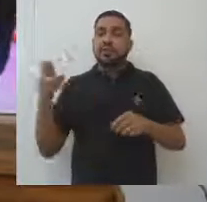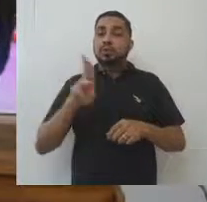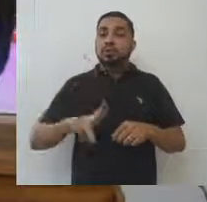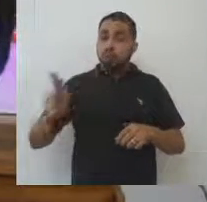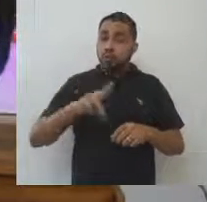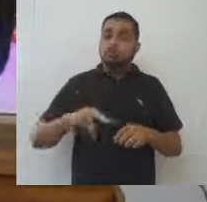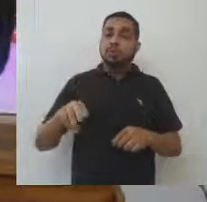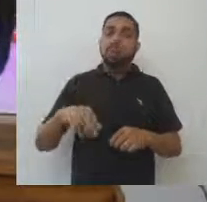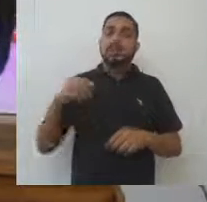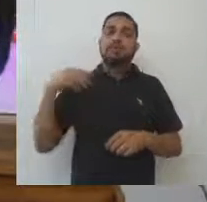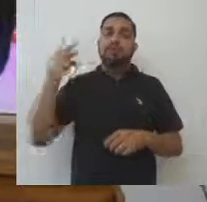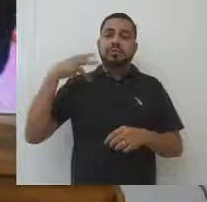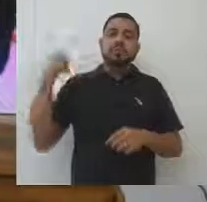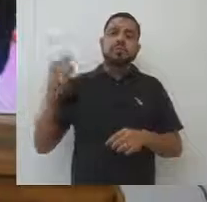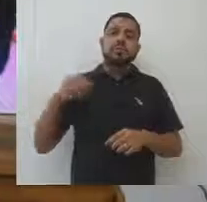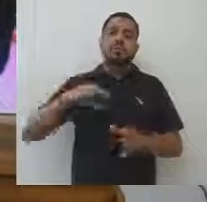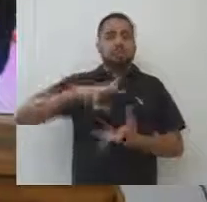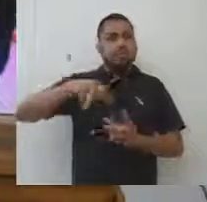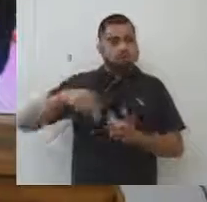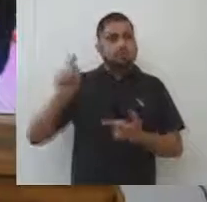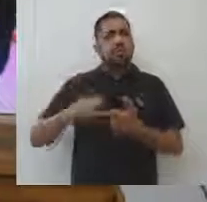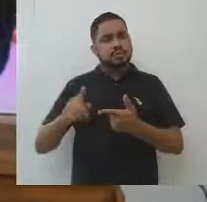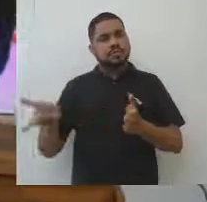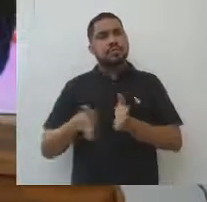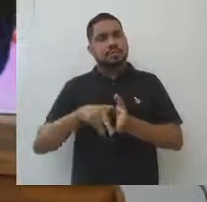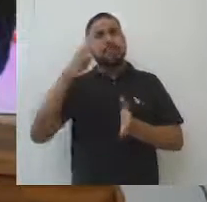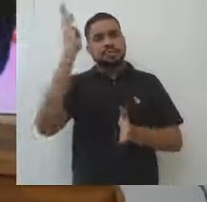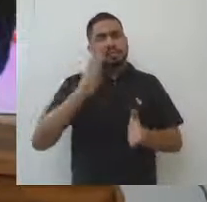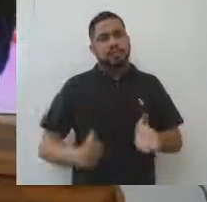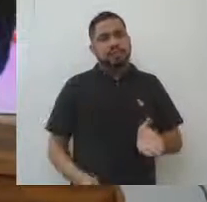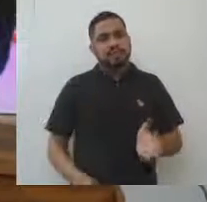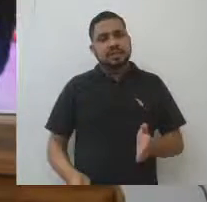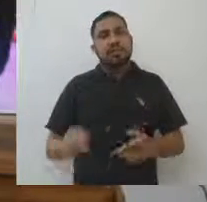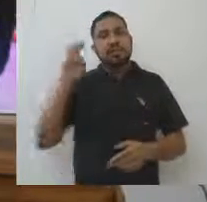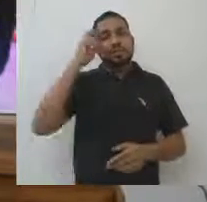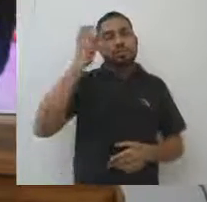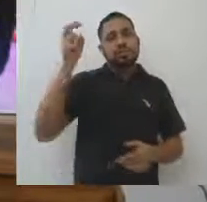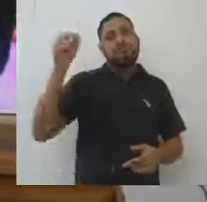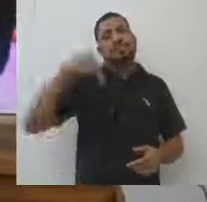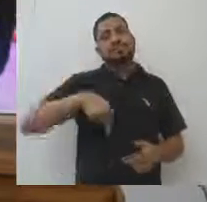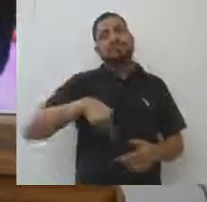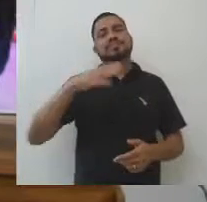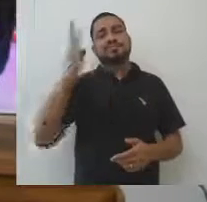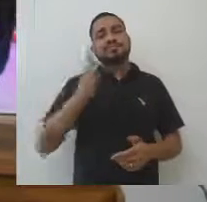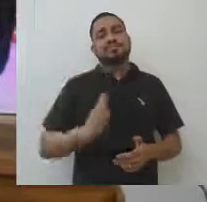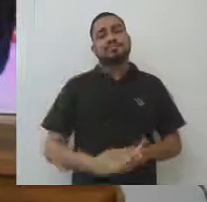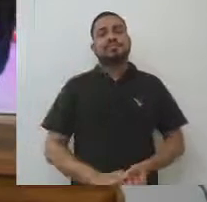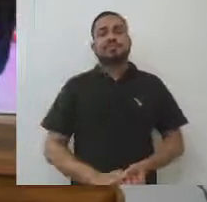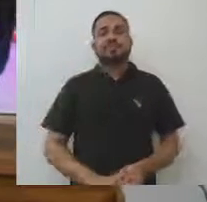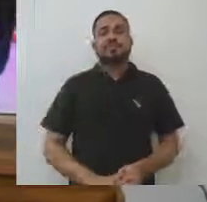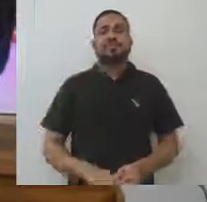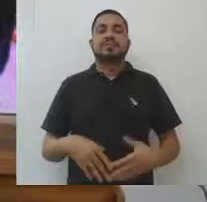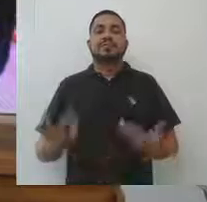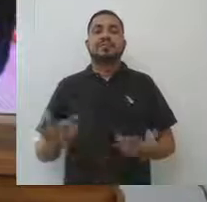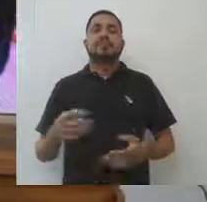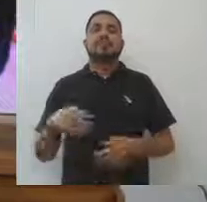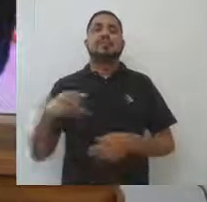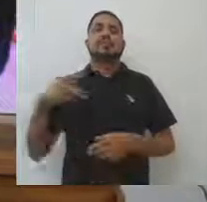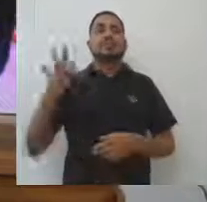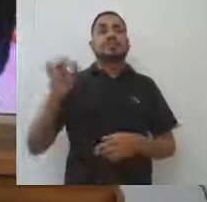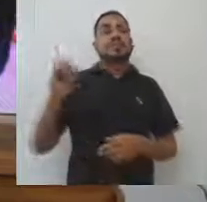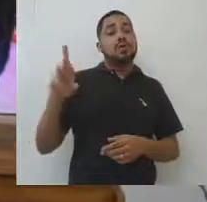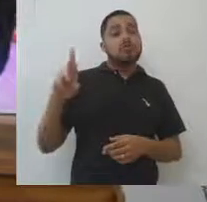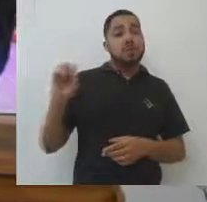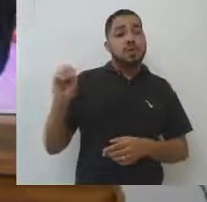eles utilizam as músicas também da gente. Então, da cultura da gente. Então, a gente tem a questão do forró,